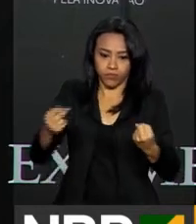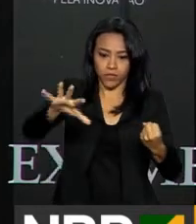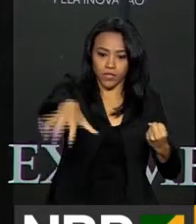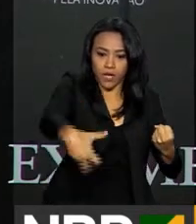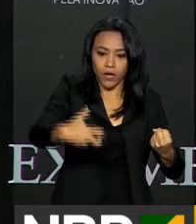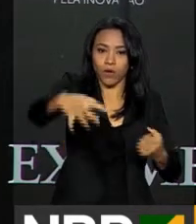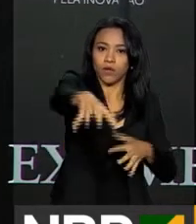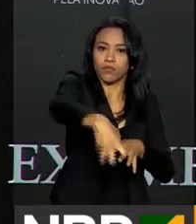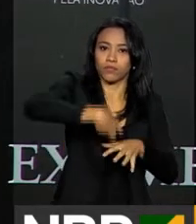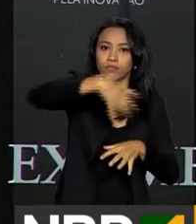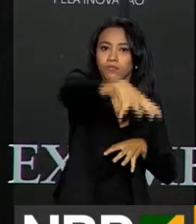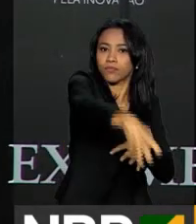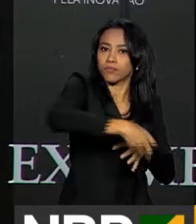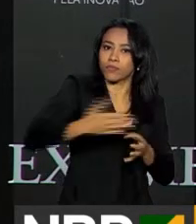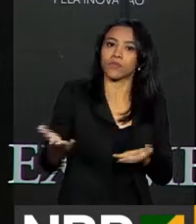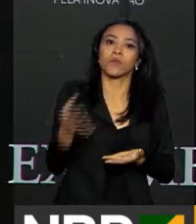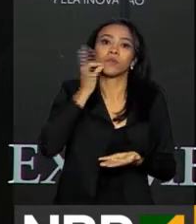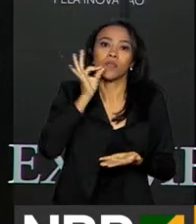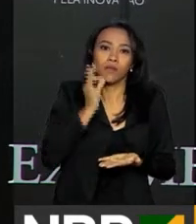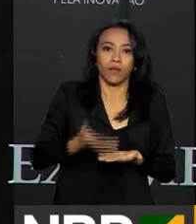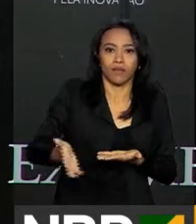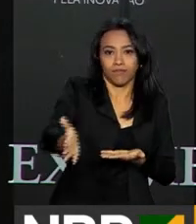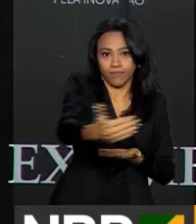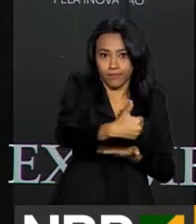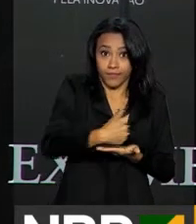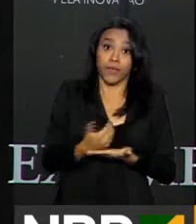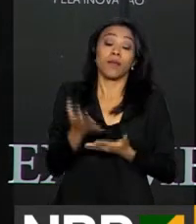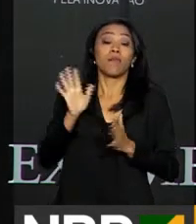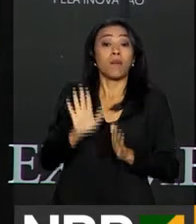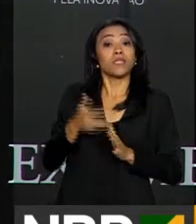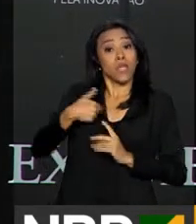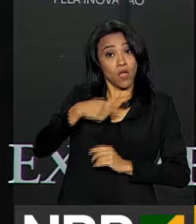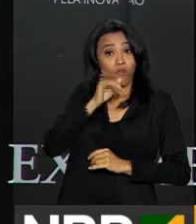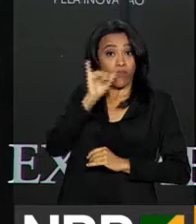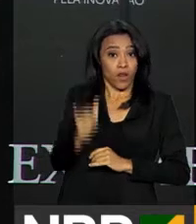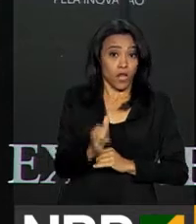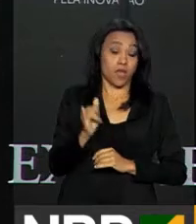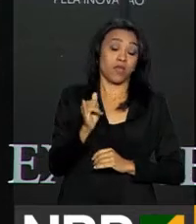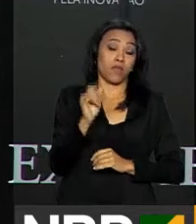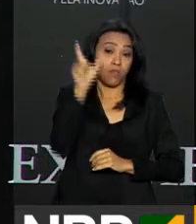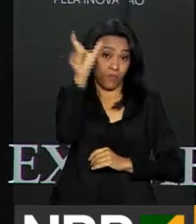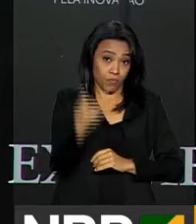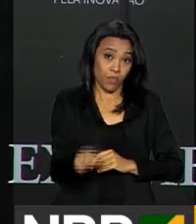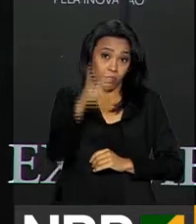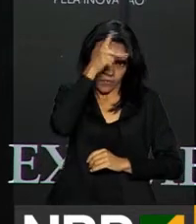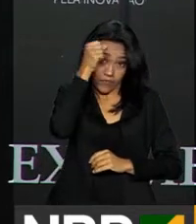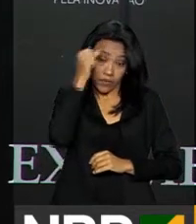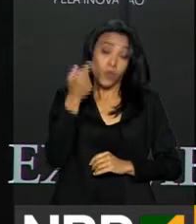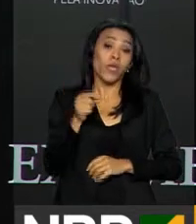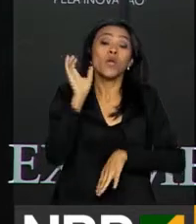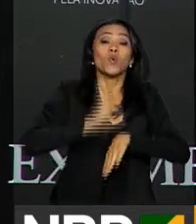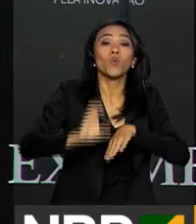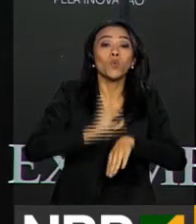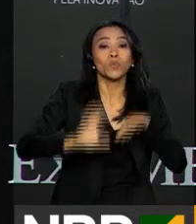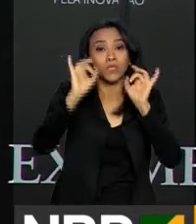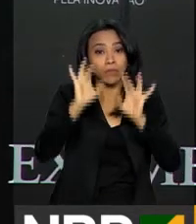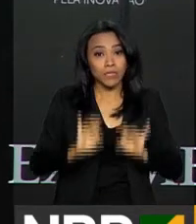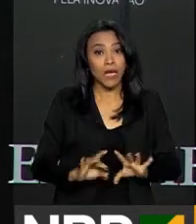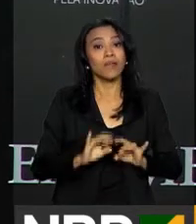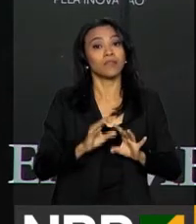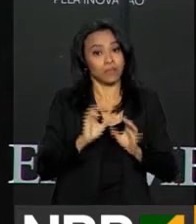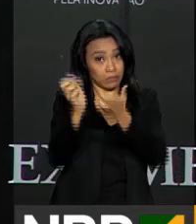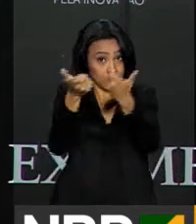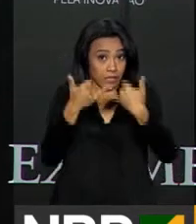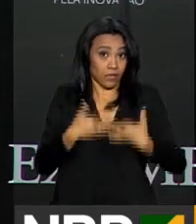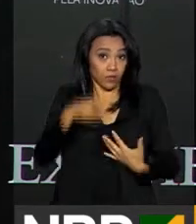curiosa, disse o prefeito de Patos de Minas, nós estamos preparando aqui na prefeitura cursos especiais para que as pessoas possam operar essas máquinas, não